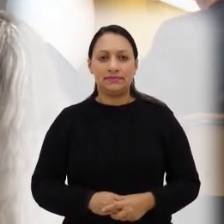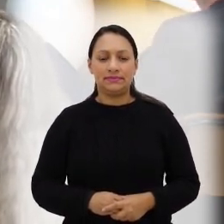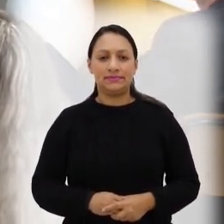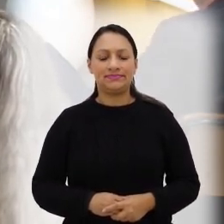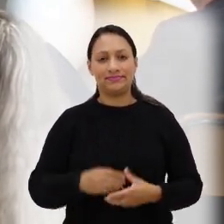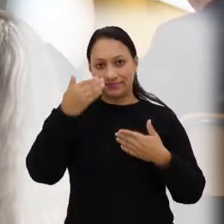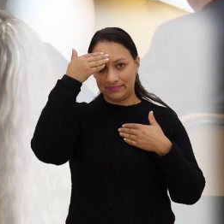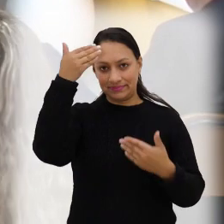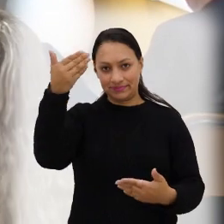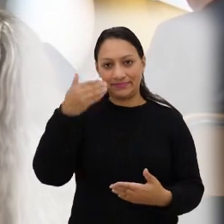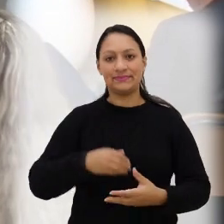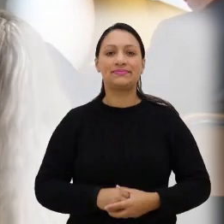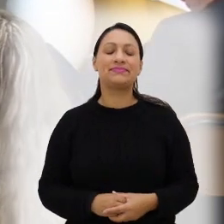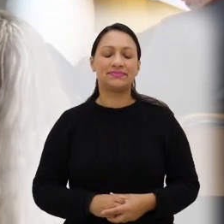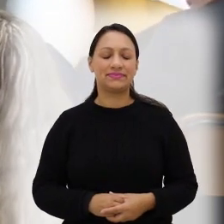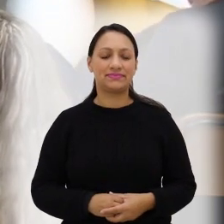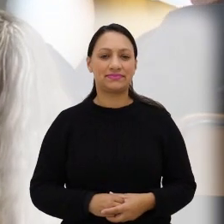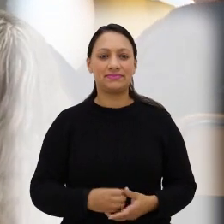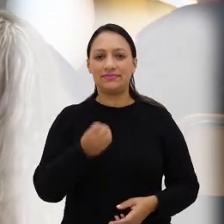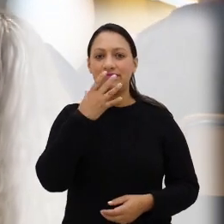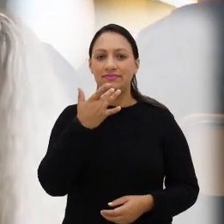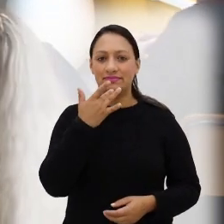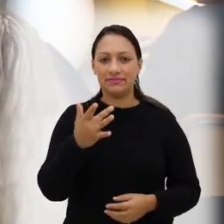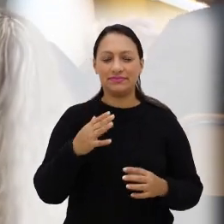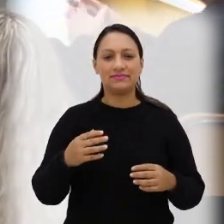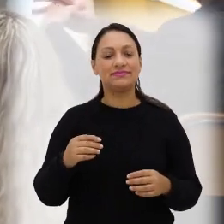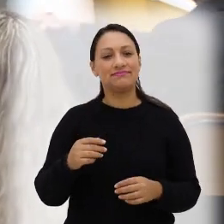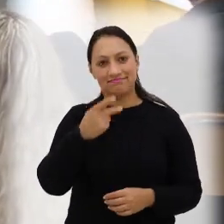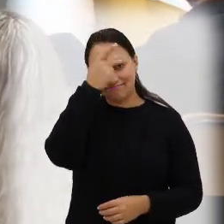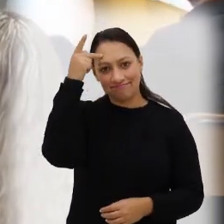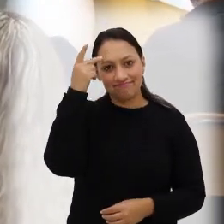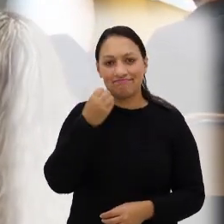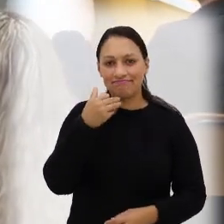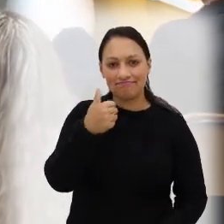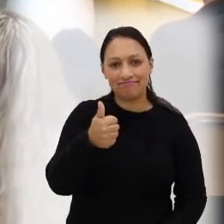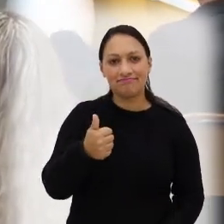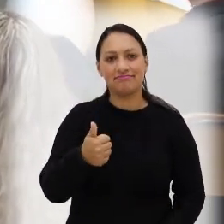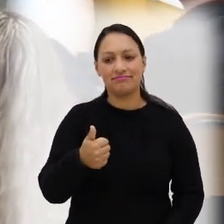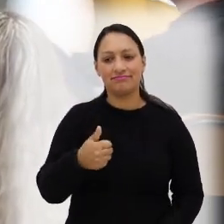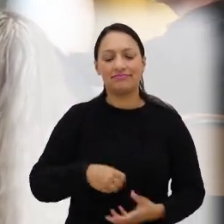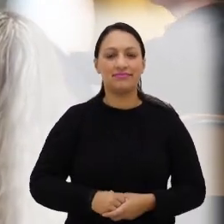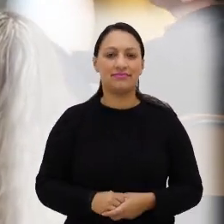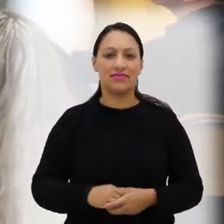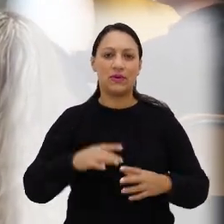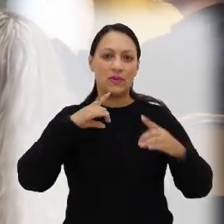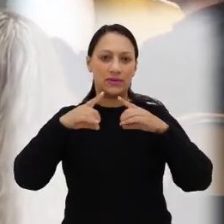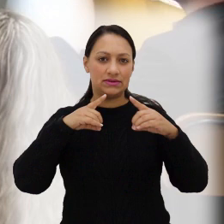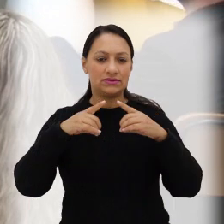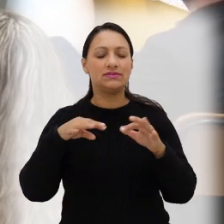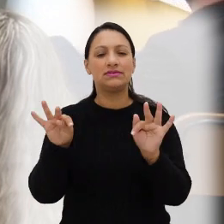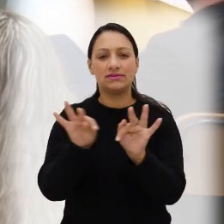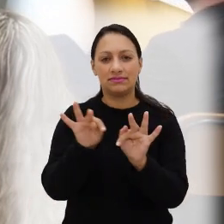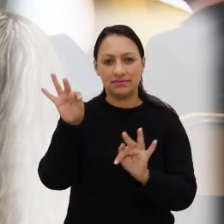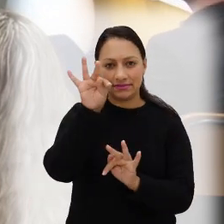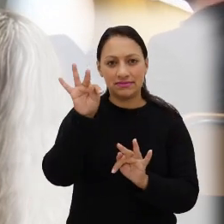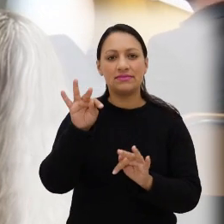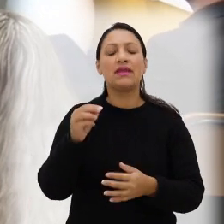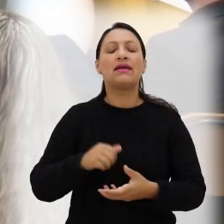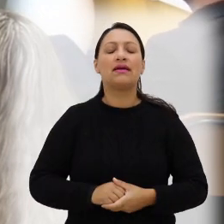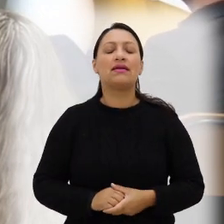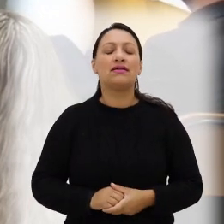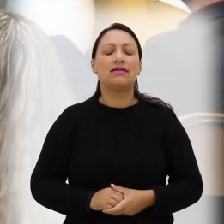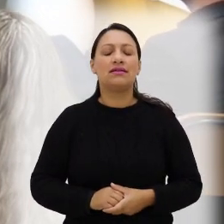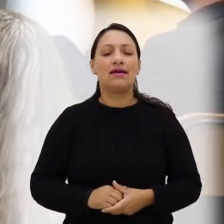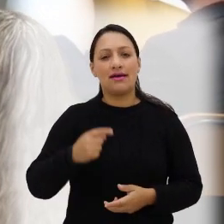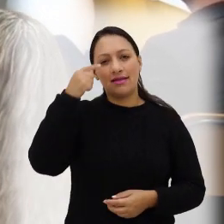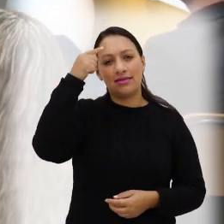Obrigada, Daya. Então, boa tarde, pessoal, tudo bem? Eu sou a Manu, sou coordenadora do Fevale Tech Park, e a ideia é